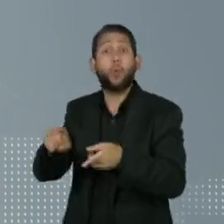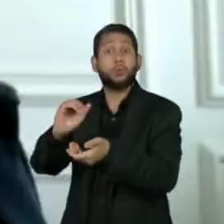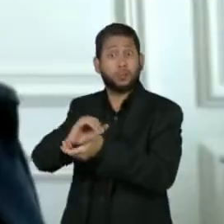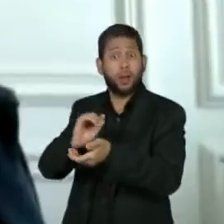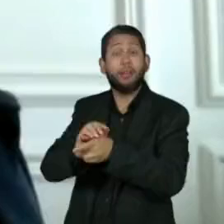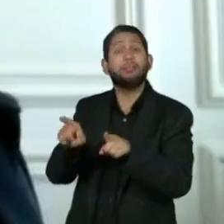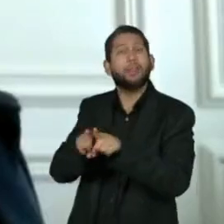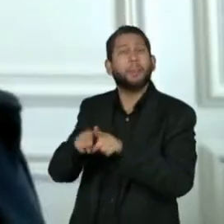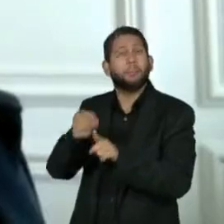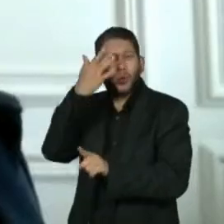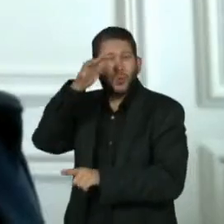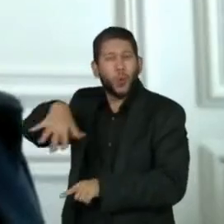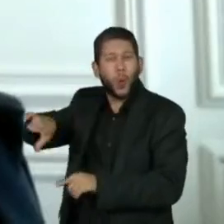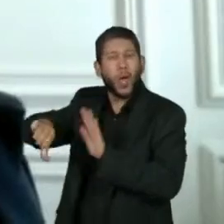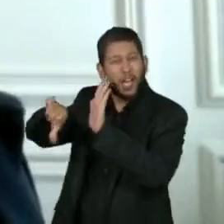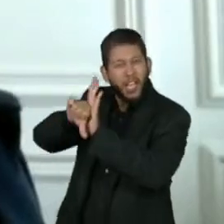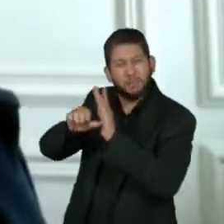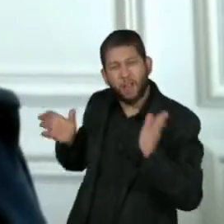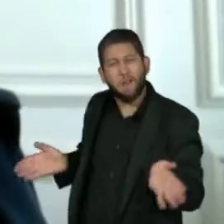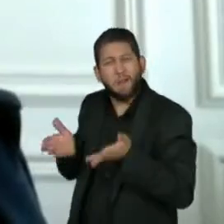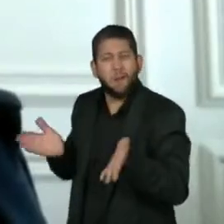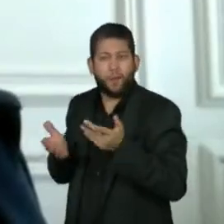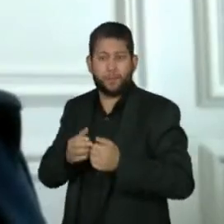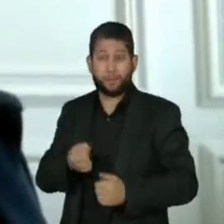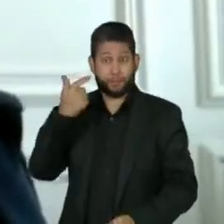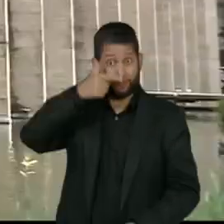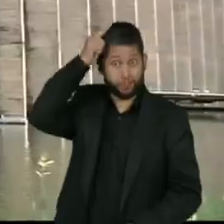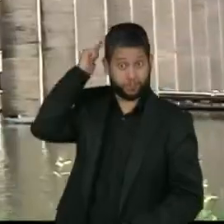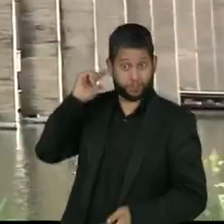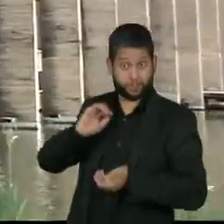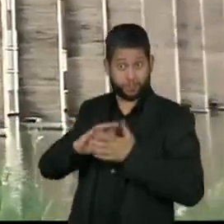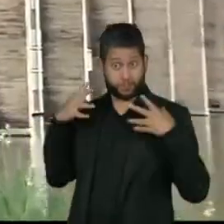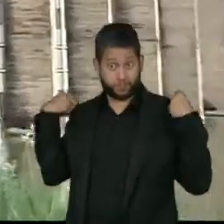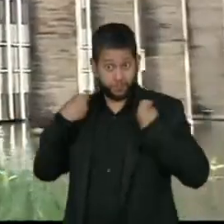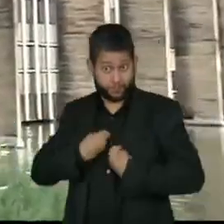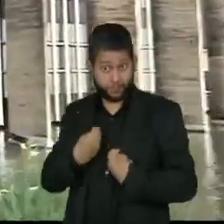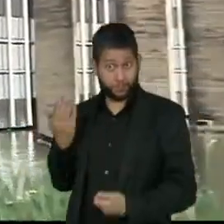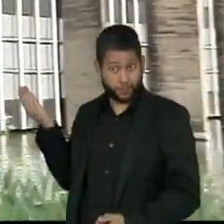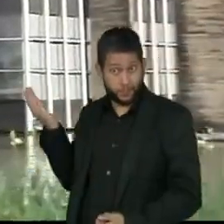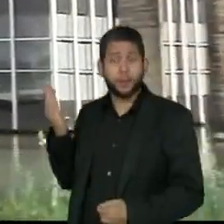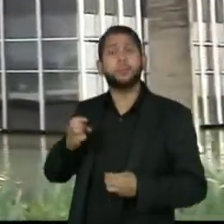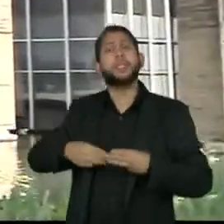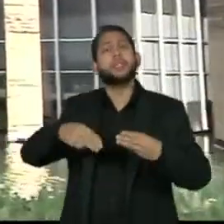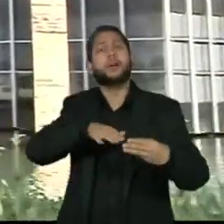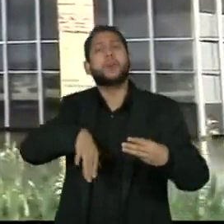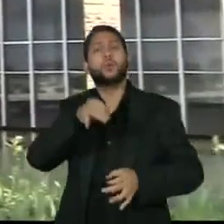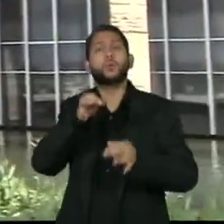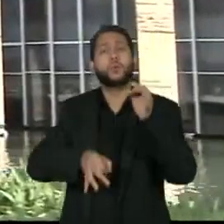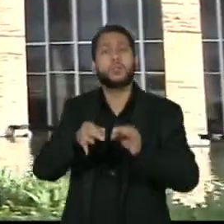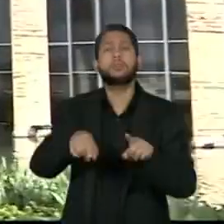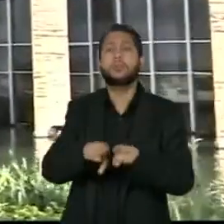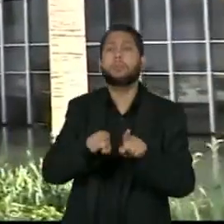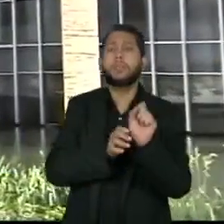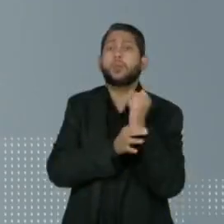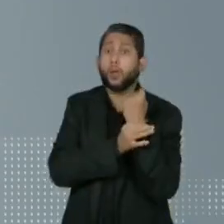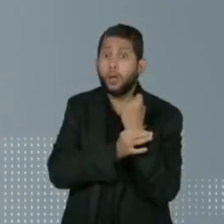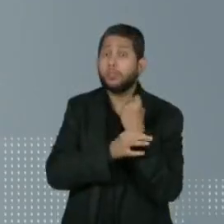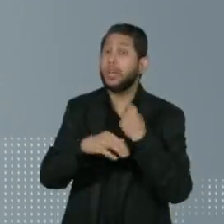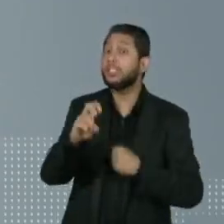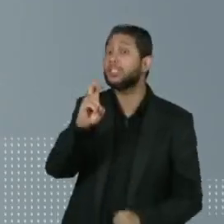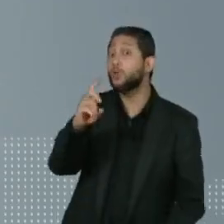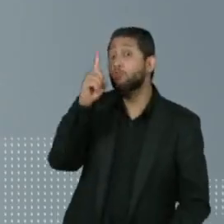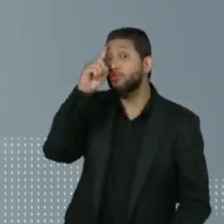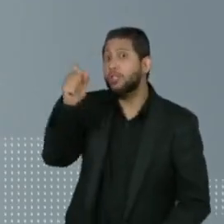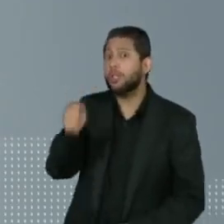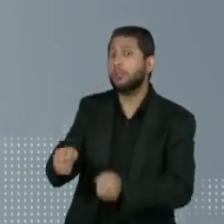prática de crimes segundo determinação do Ministro Alexandre de Moraes o Ministério da Justiça e segurança pública tem cinco dias